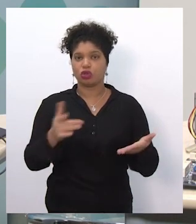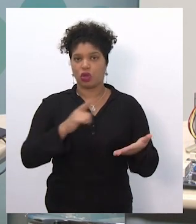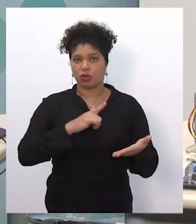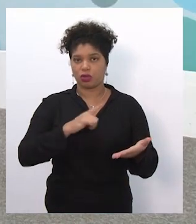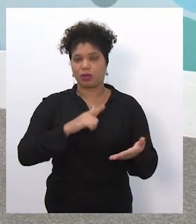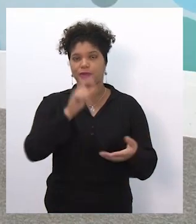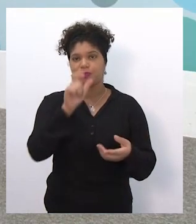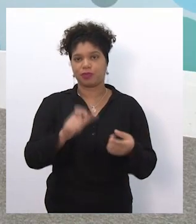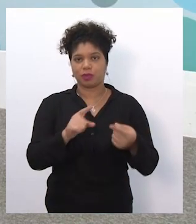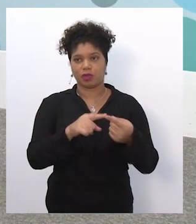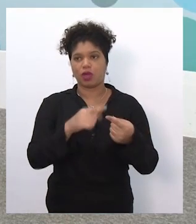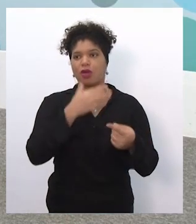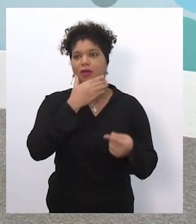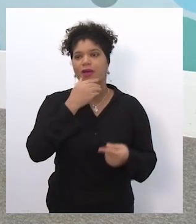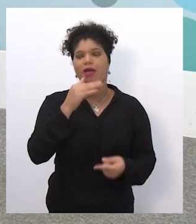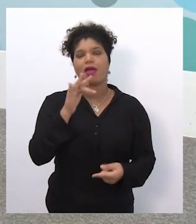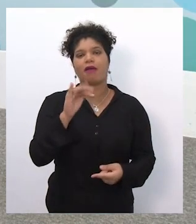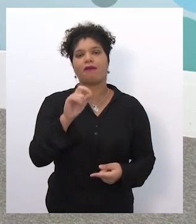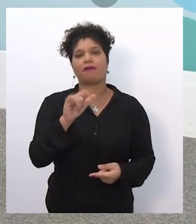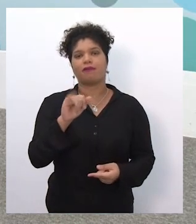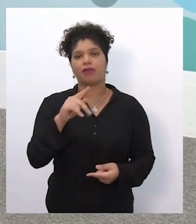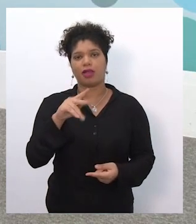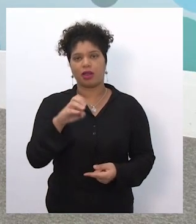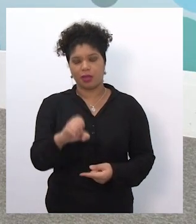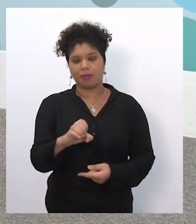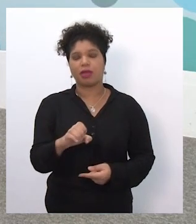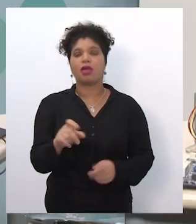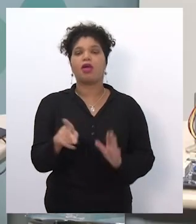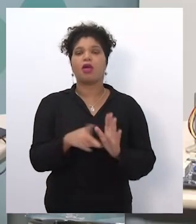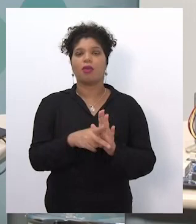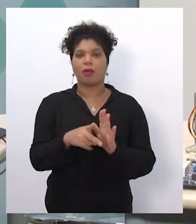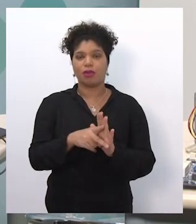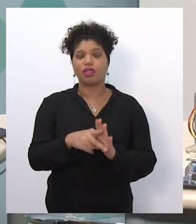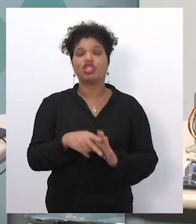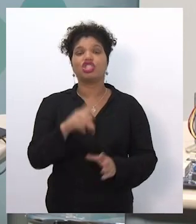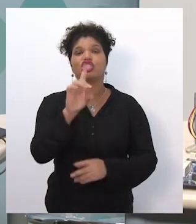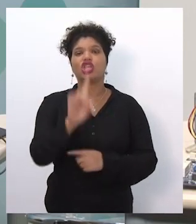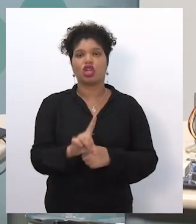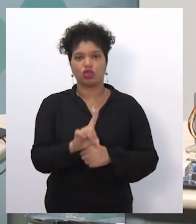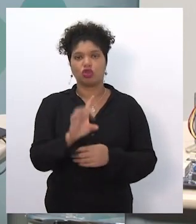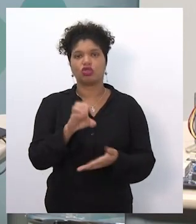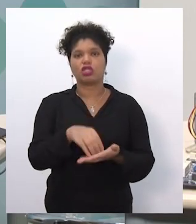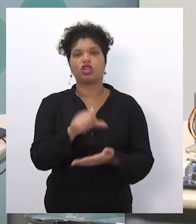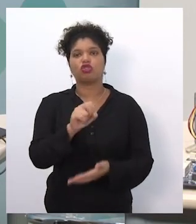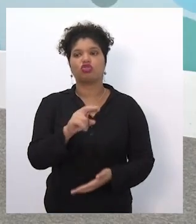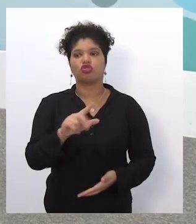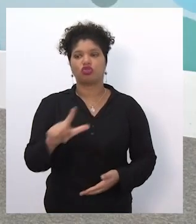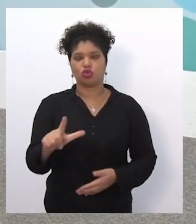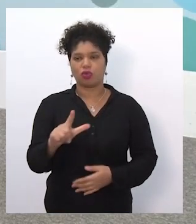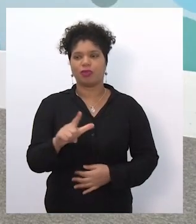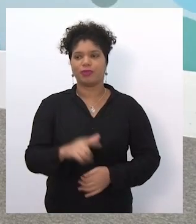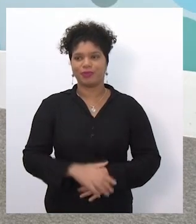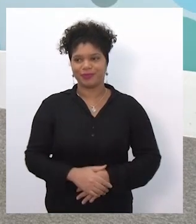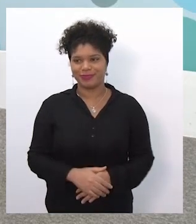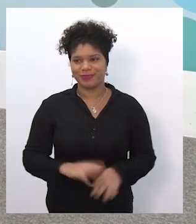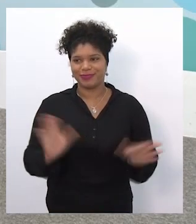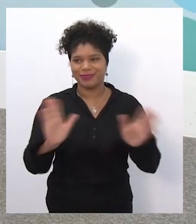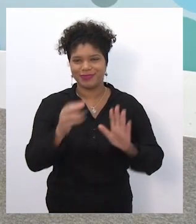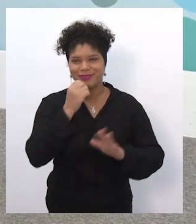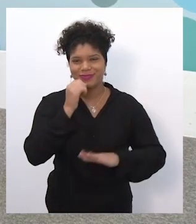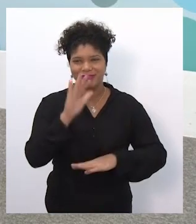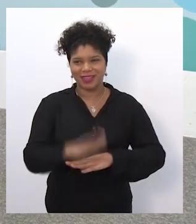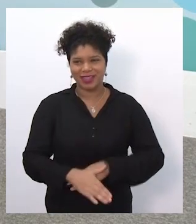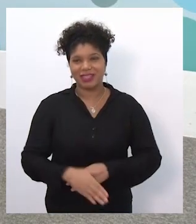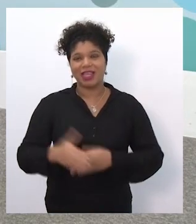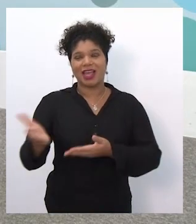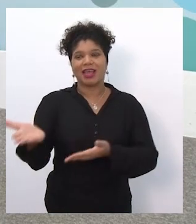o Felipe, que é o diretor de NIT lá da Centro-Sul, que está aqui com a gente nos auxiliando. Felipe, boa tarde,